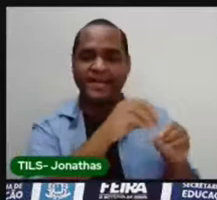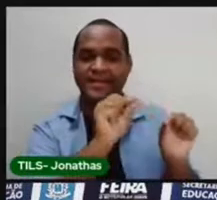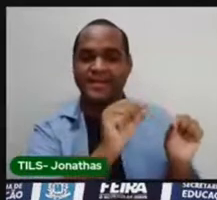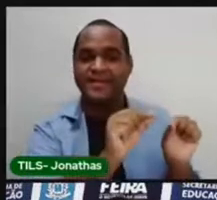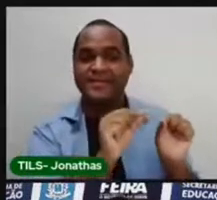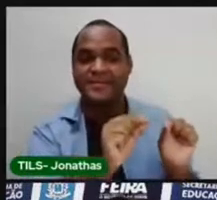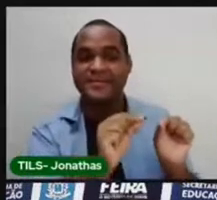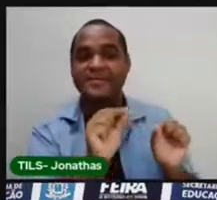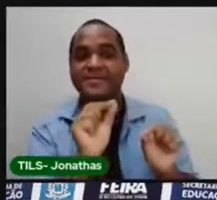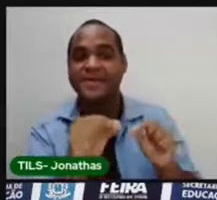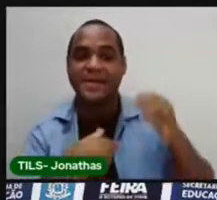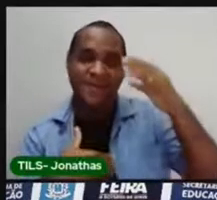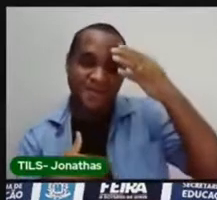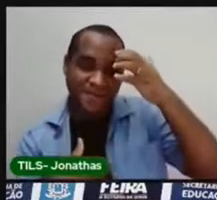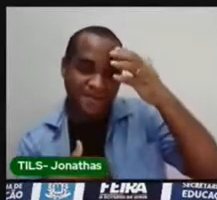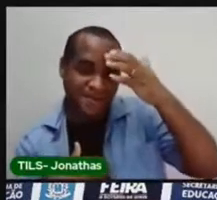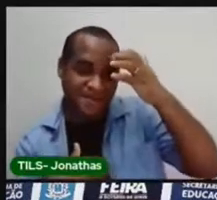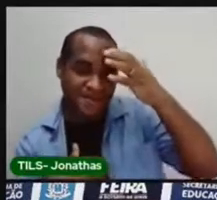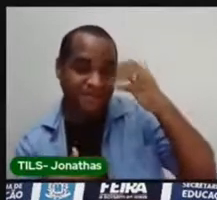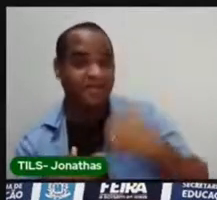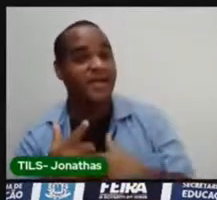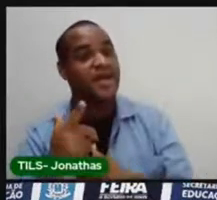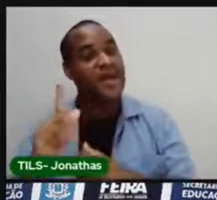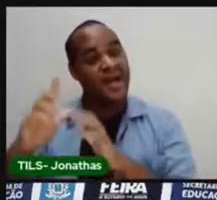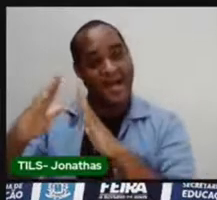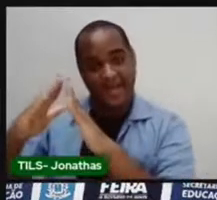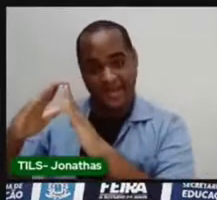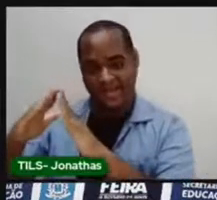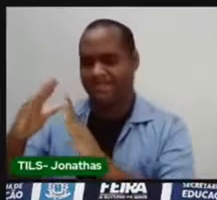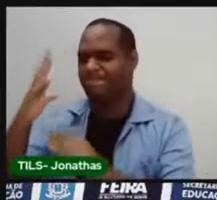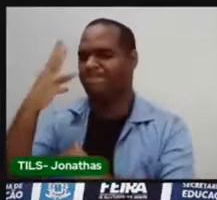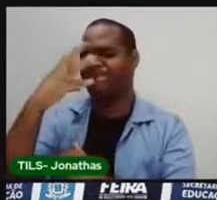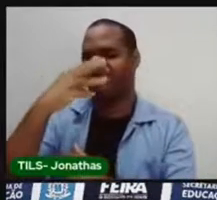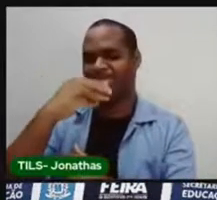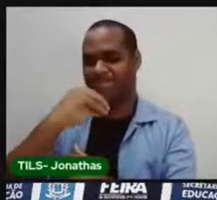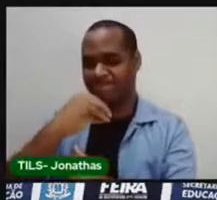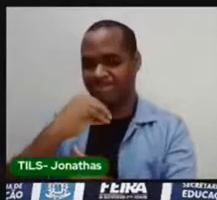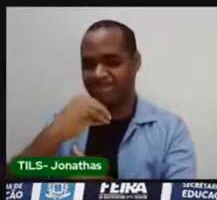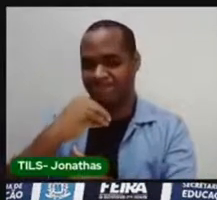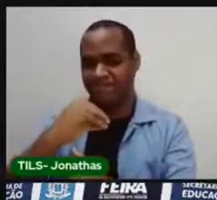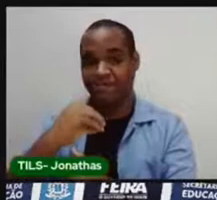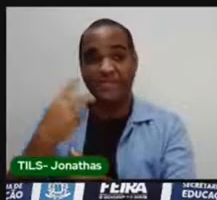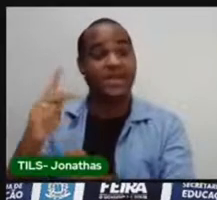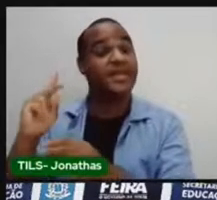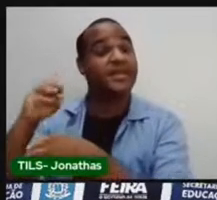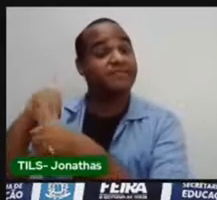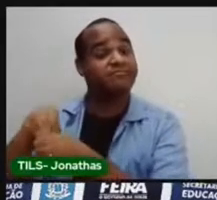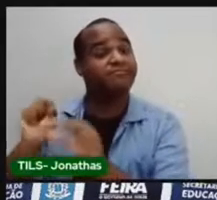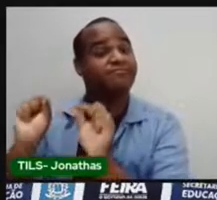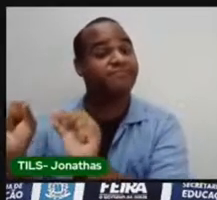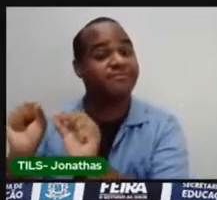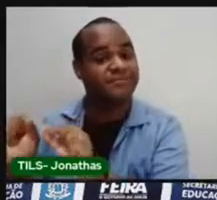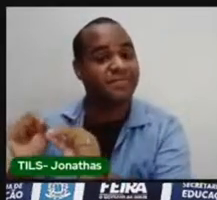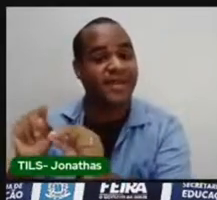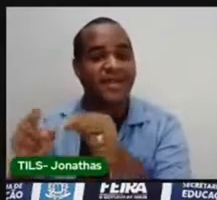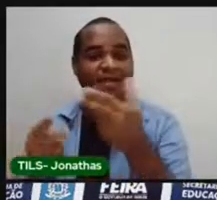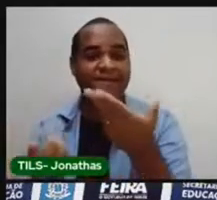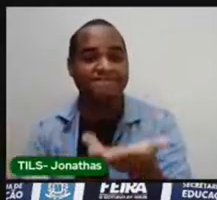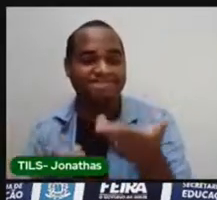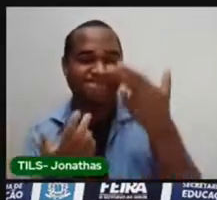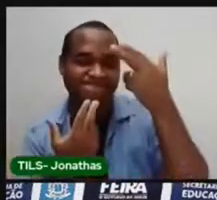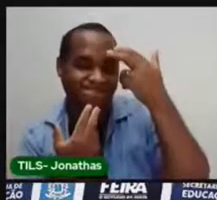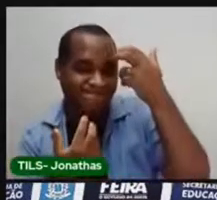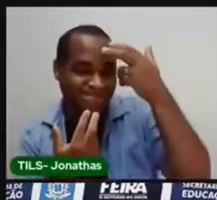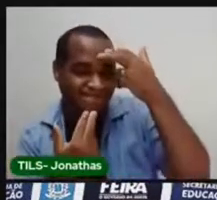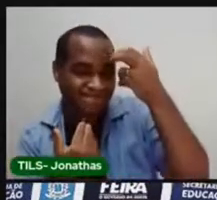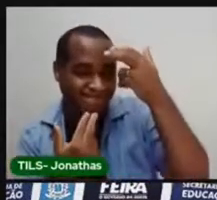mora nela é o macaco. Essa casa, tão bonita, quem mora nela